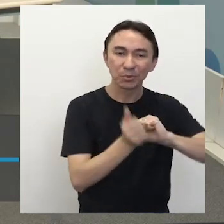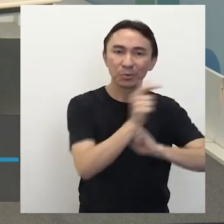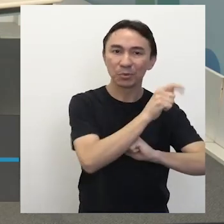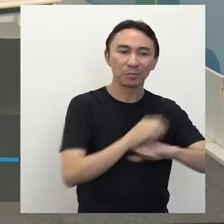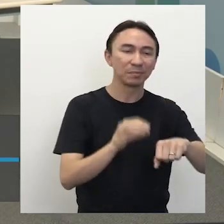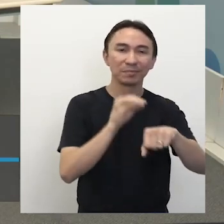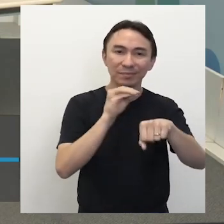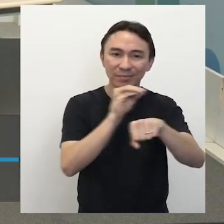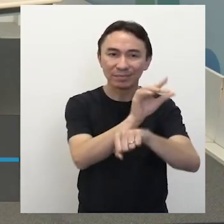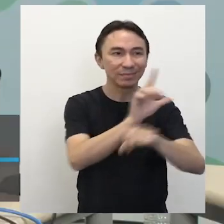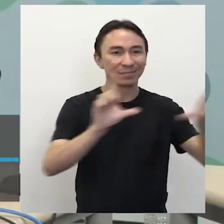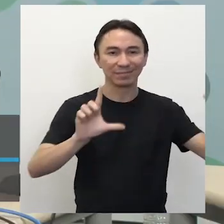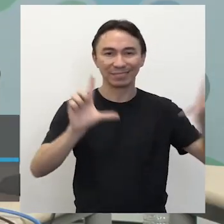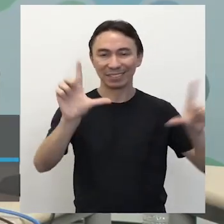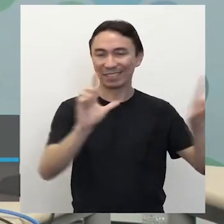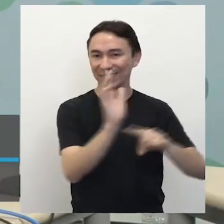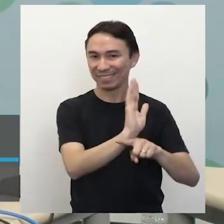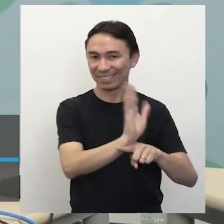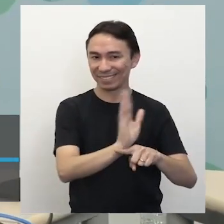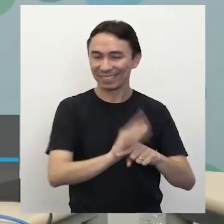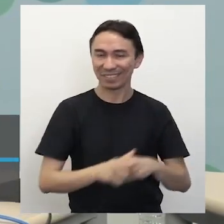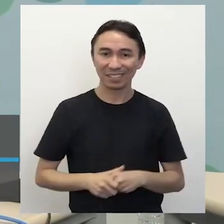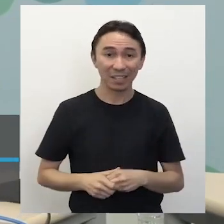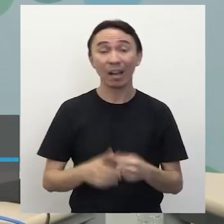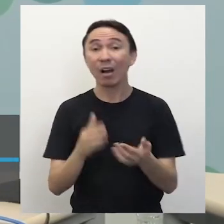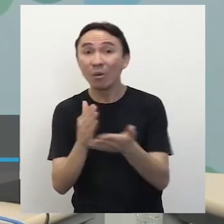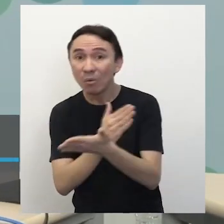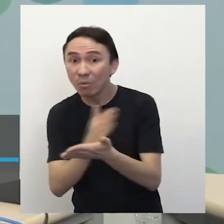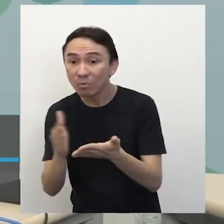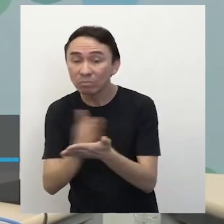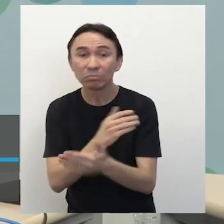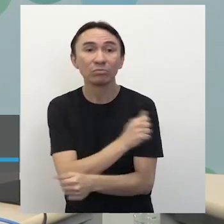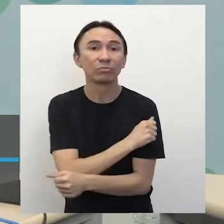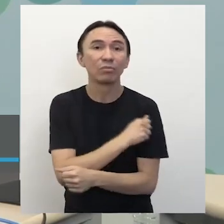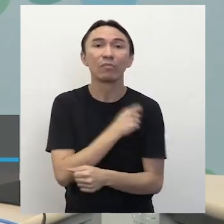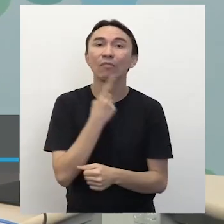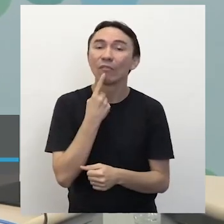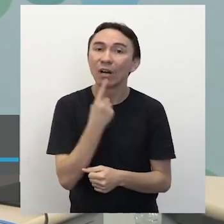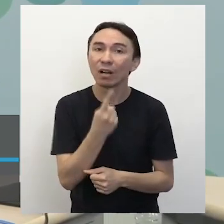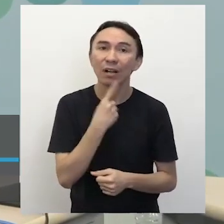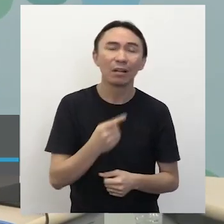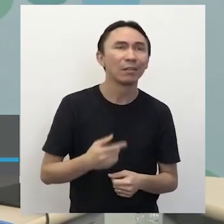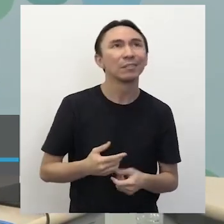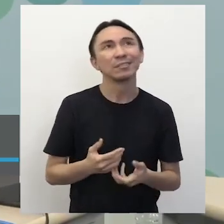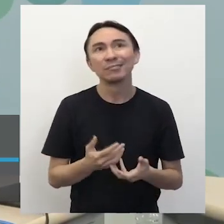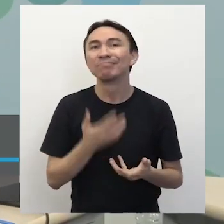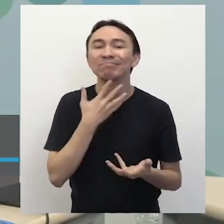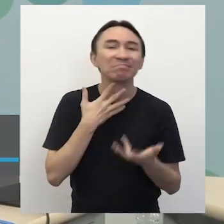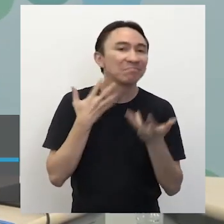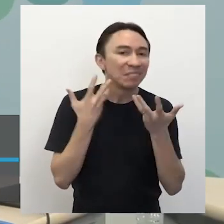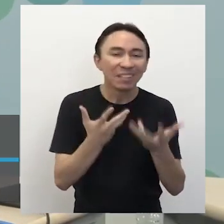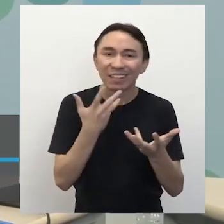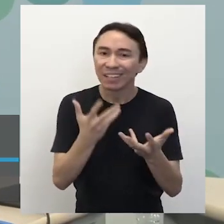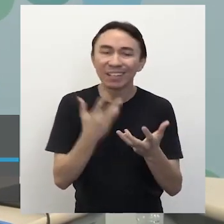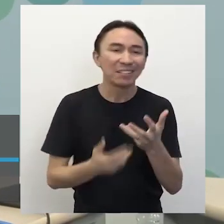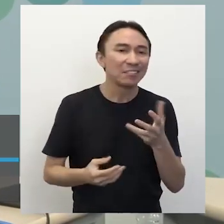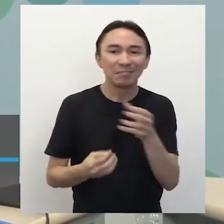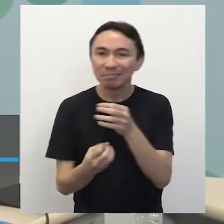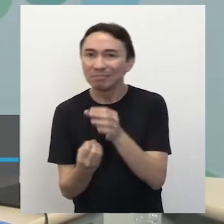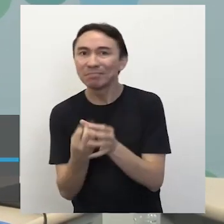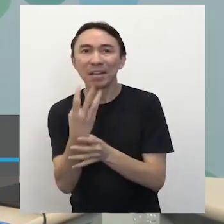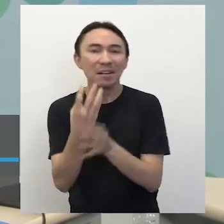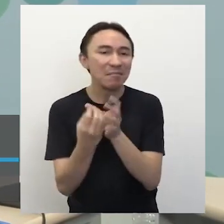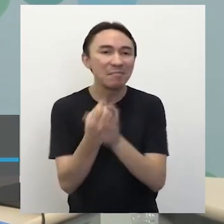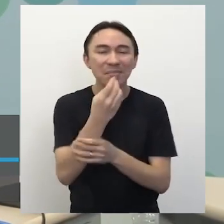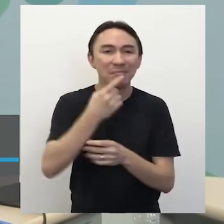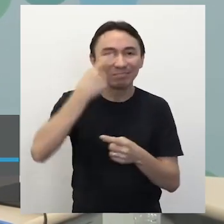que gostariam sim de criar. Ai, que legal, gente. Olha, tem alunos já falando, a Melissa falando que já tem 6 ou 6. Além de ela assistir animes, ela ainda